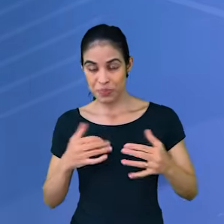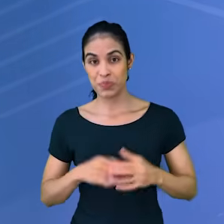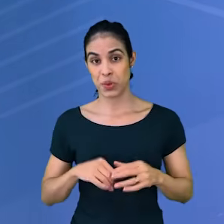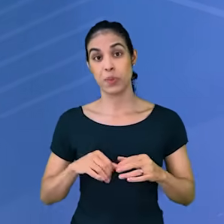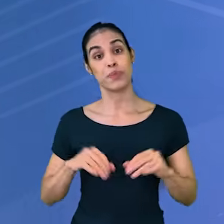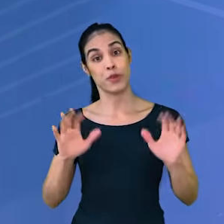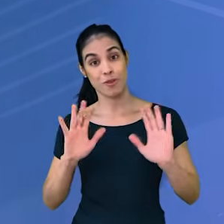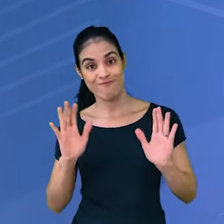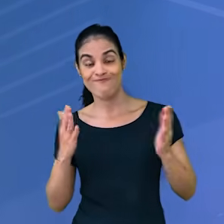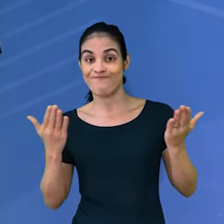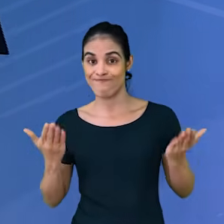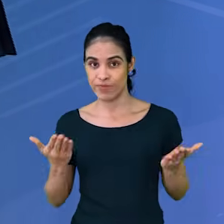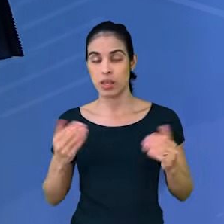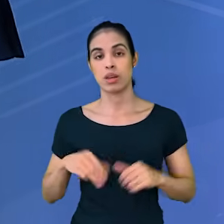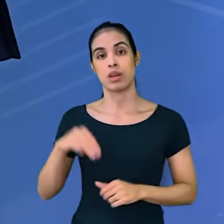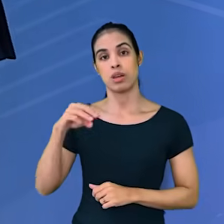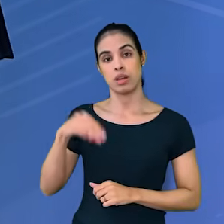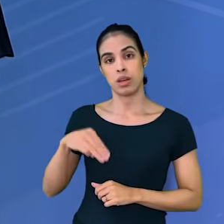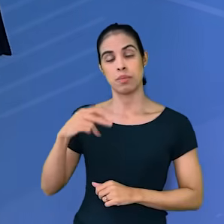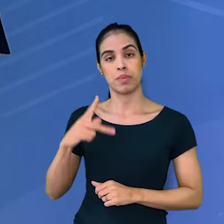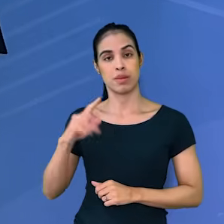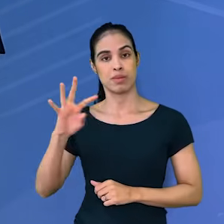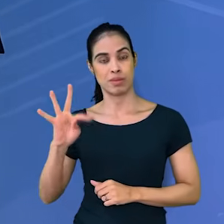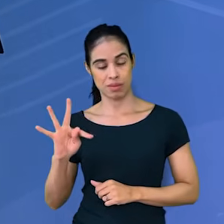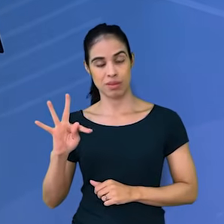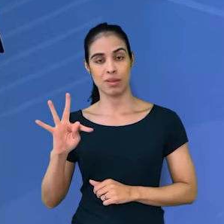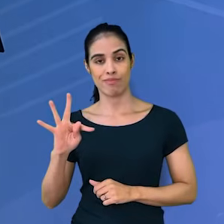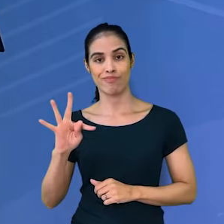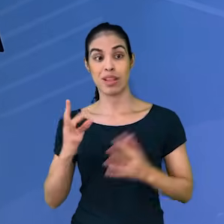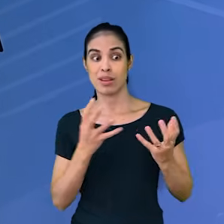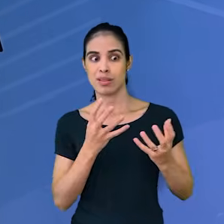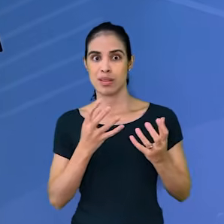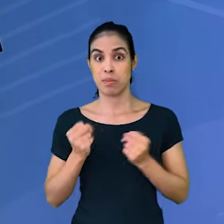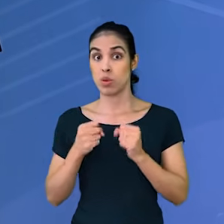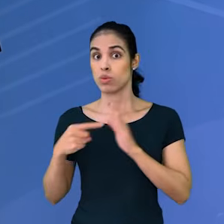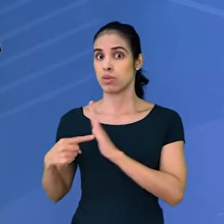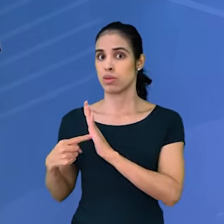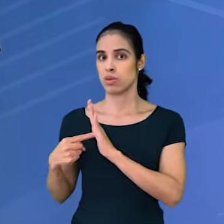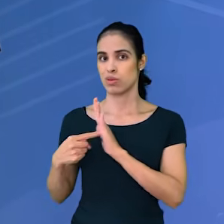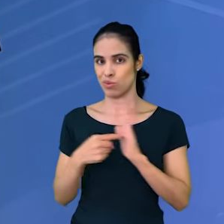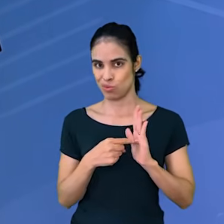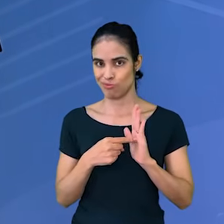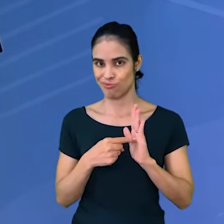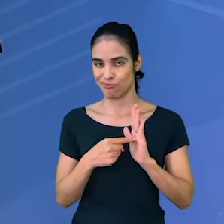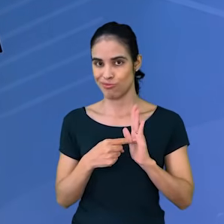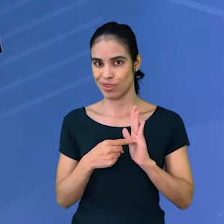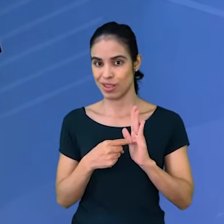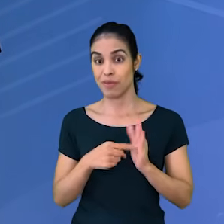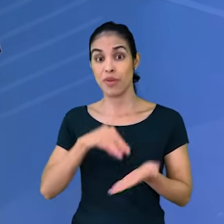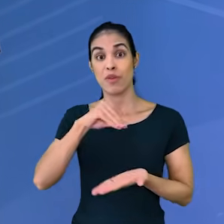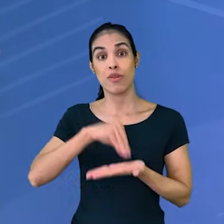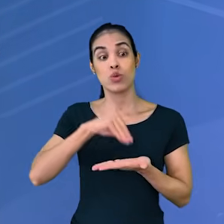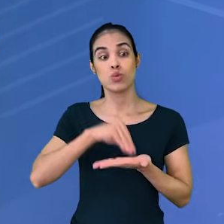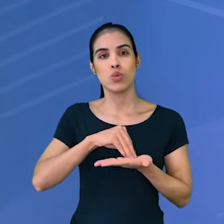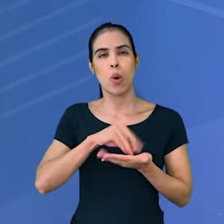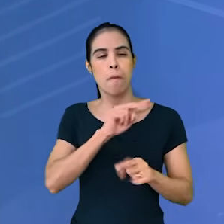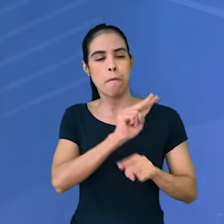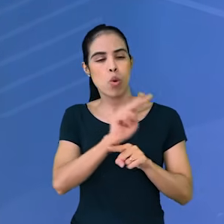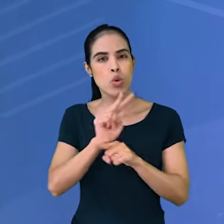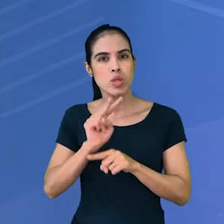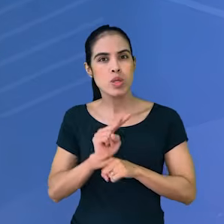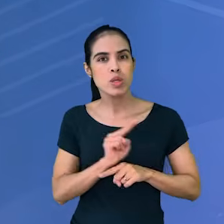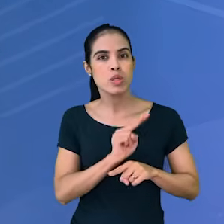Olá, Anderson e Luana. Pois é, o Ministério Público do Trabalho recebeu uma denúncia sobre a ausência de medidas